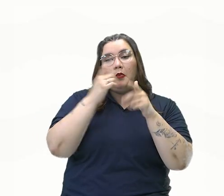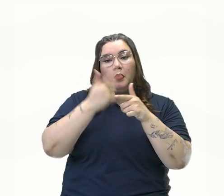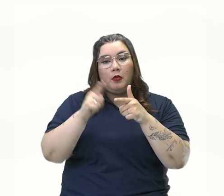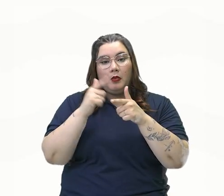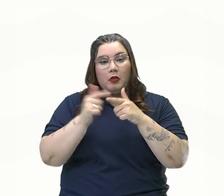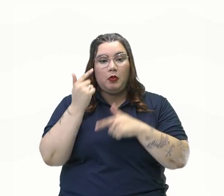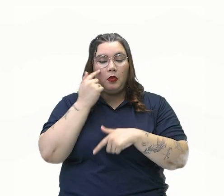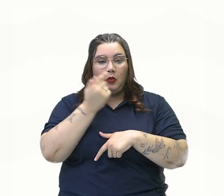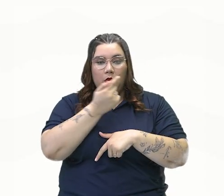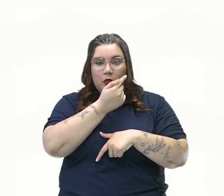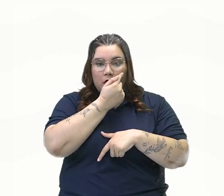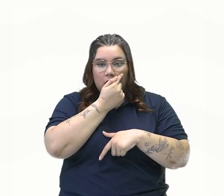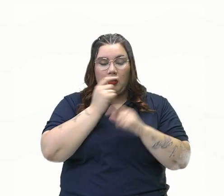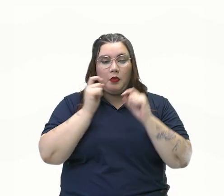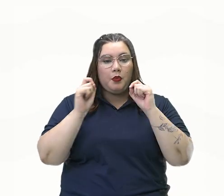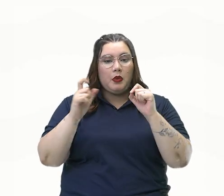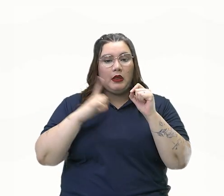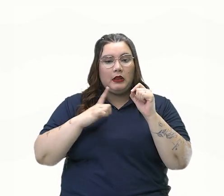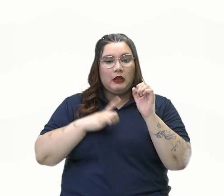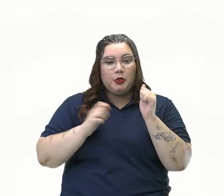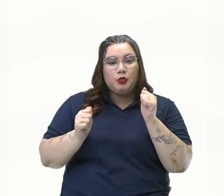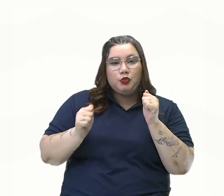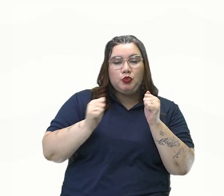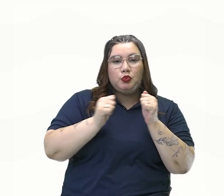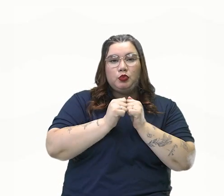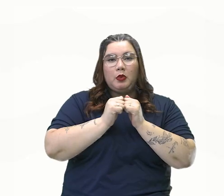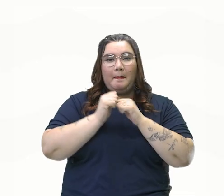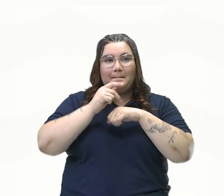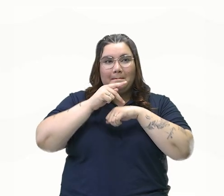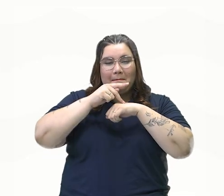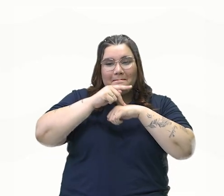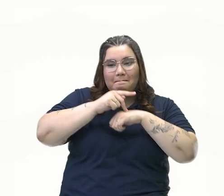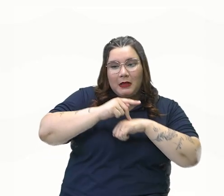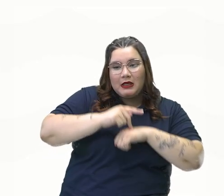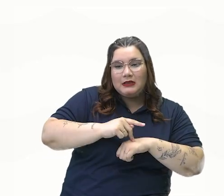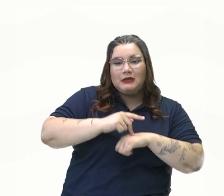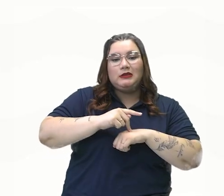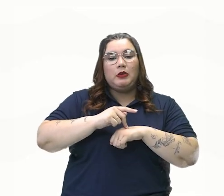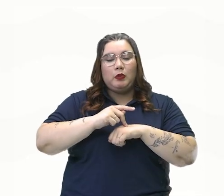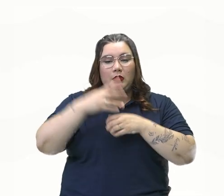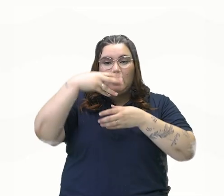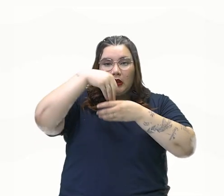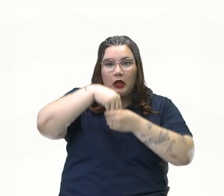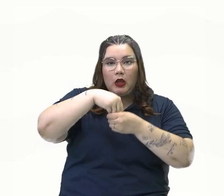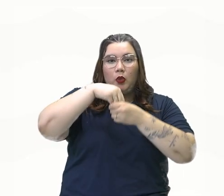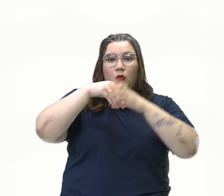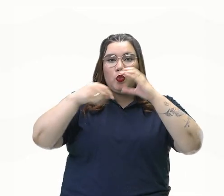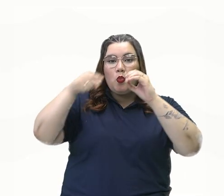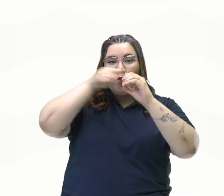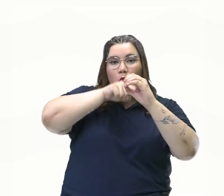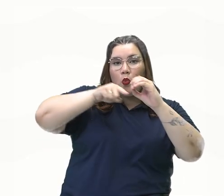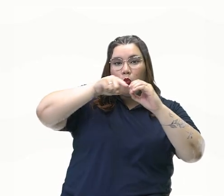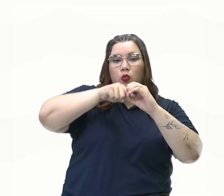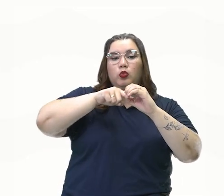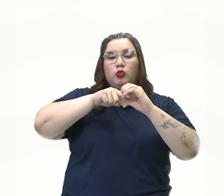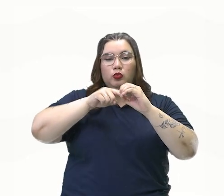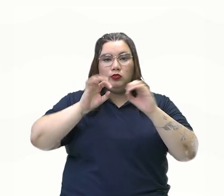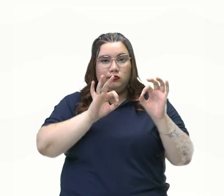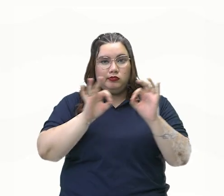geralmente é acompanhado de uma elevada pressão intraocular.